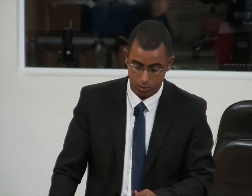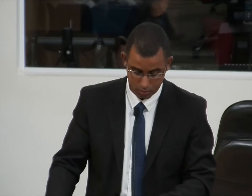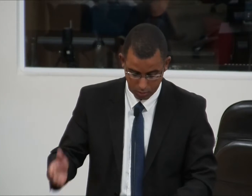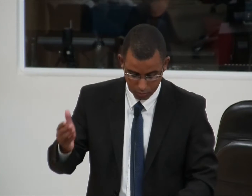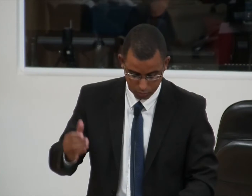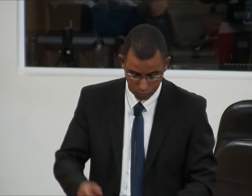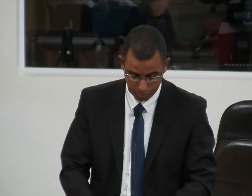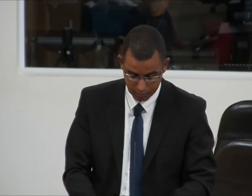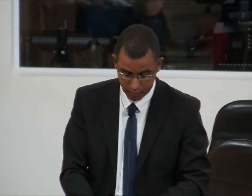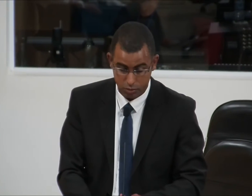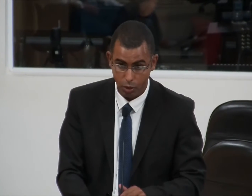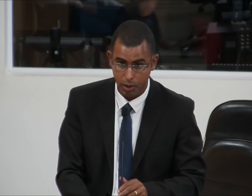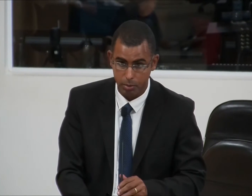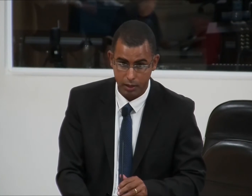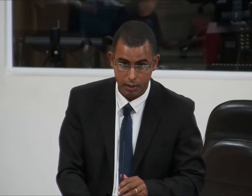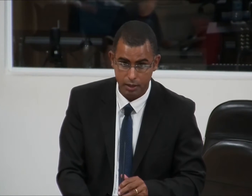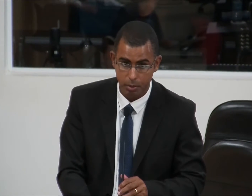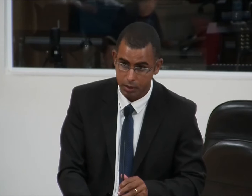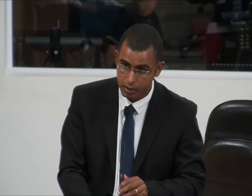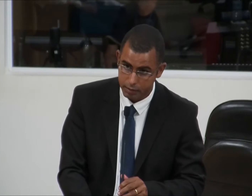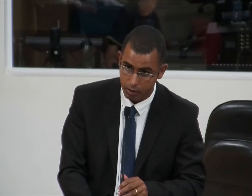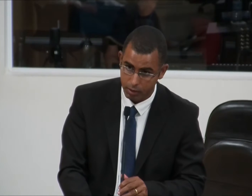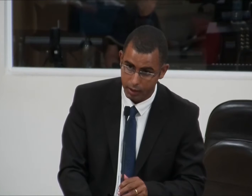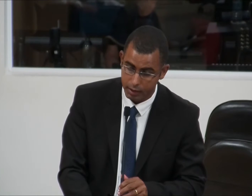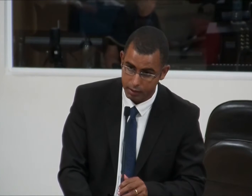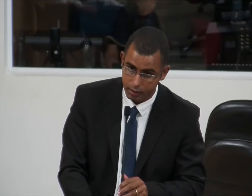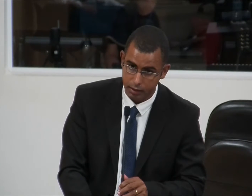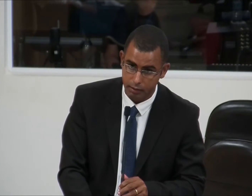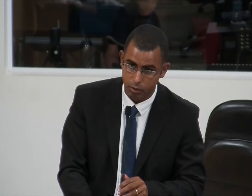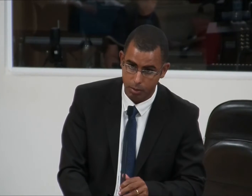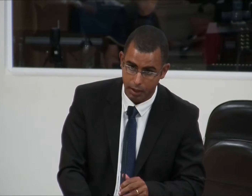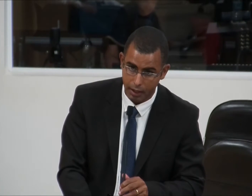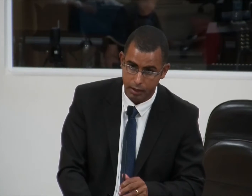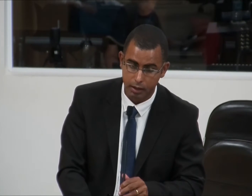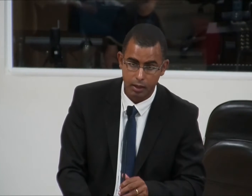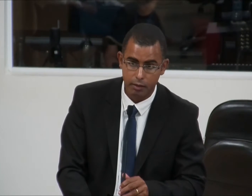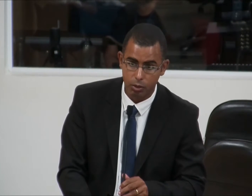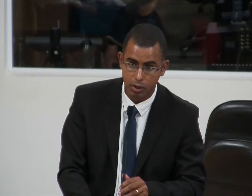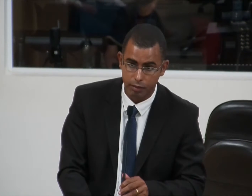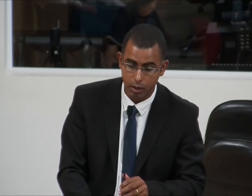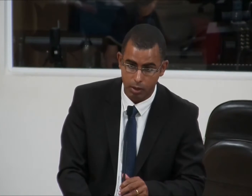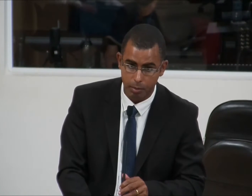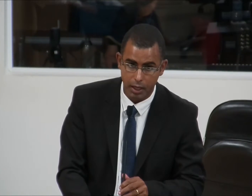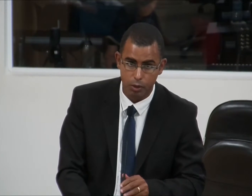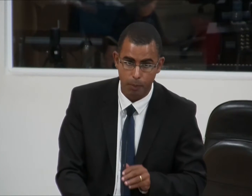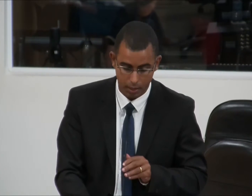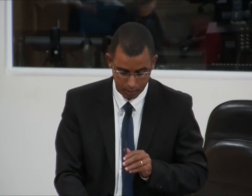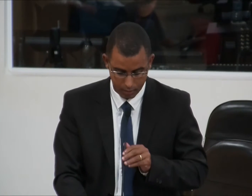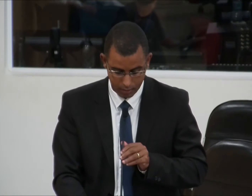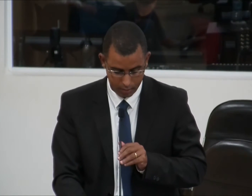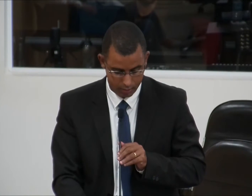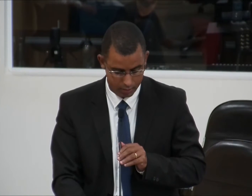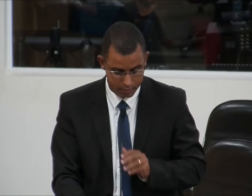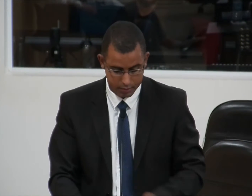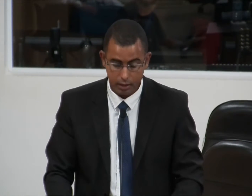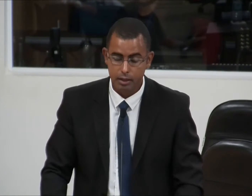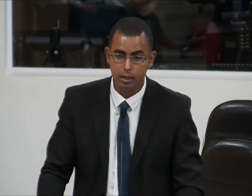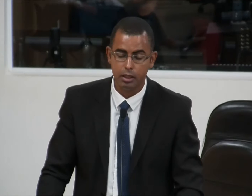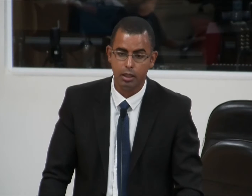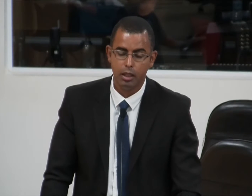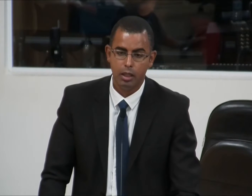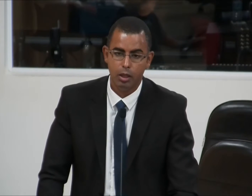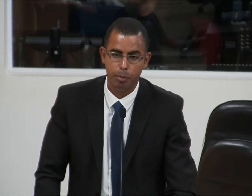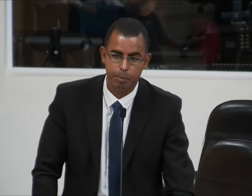frente, senhor presidente José Roberto Bernardo, Zé da Mix, vereadora Érica Tanque, vereadora Mayra, vereador Rafael Camargo, e dizer